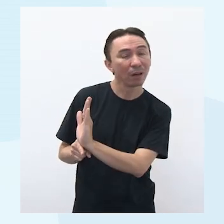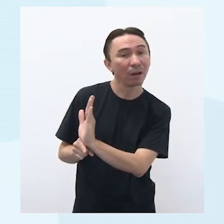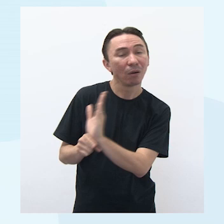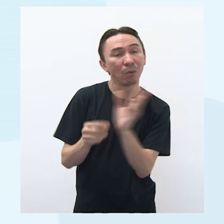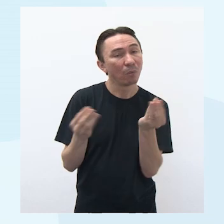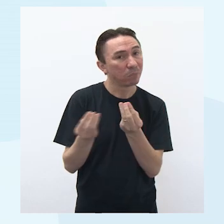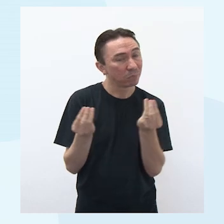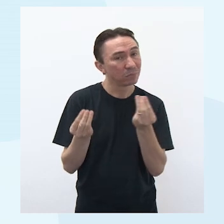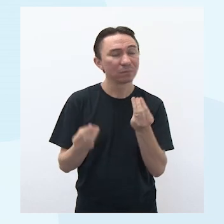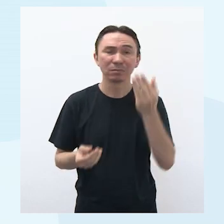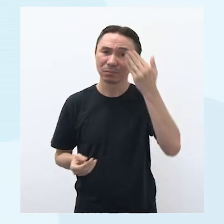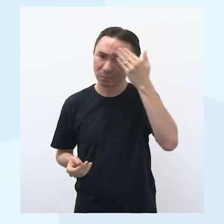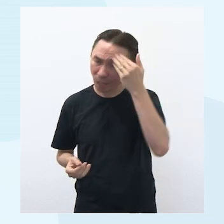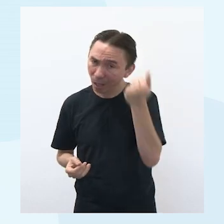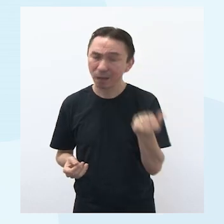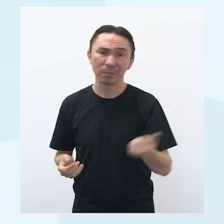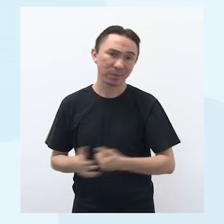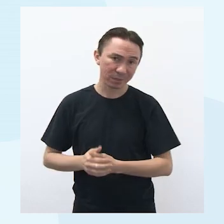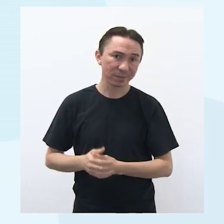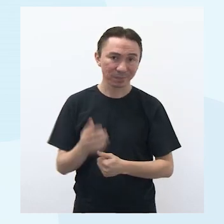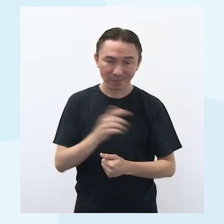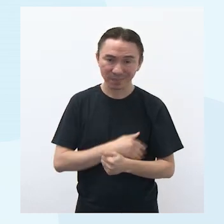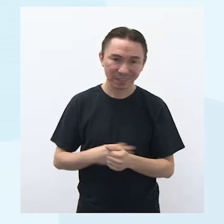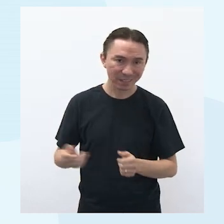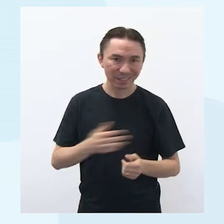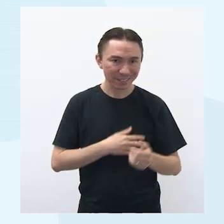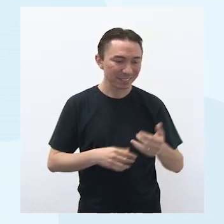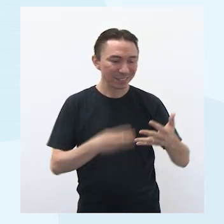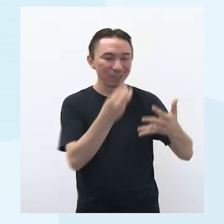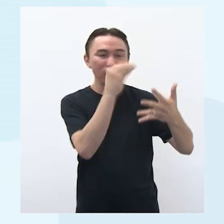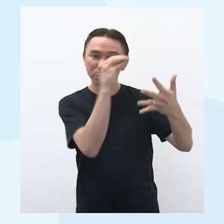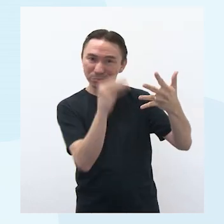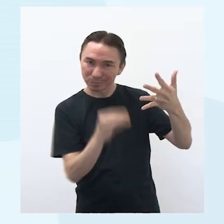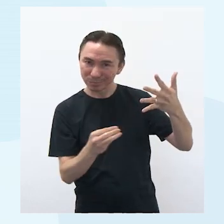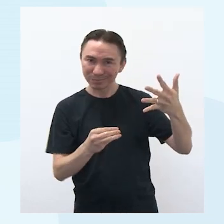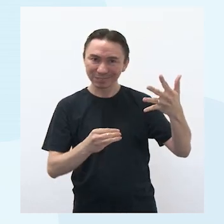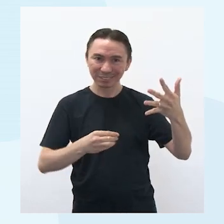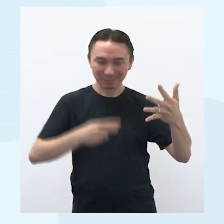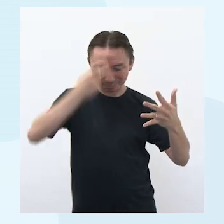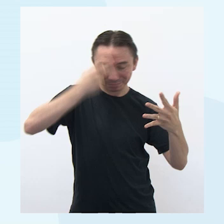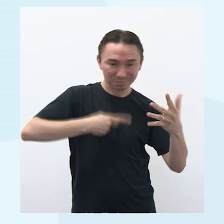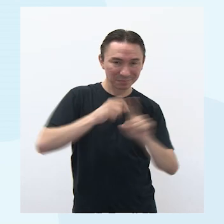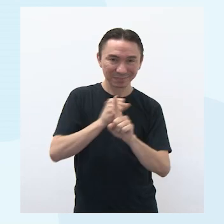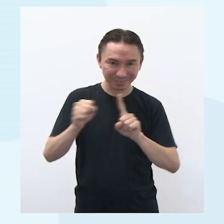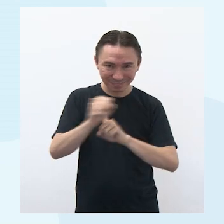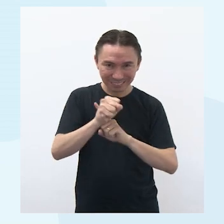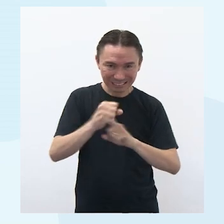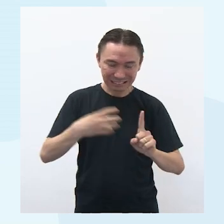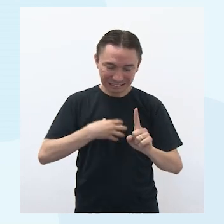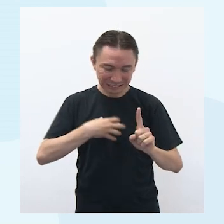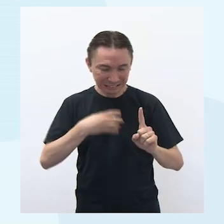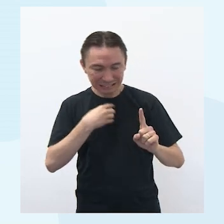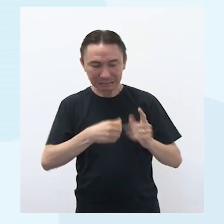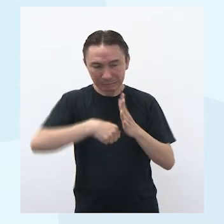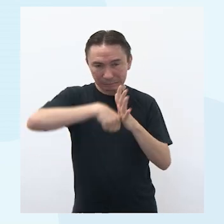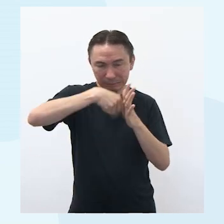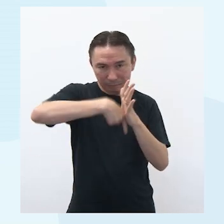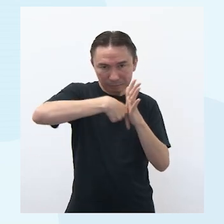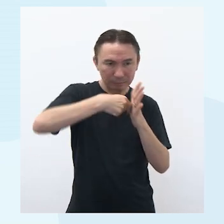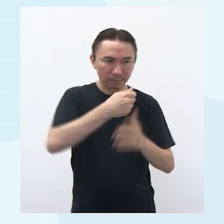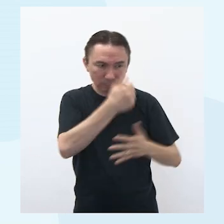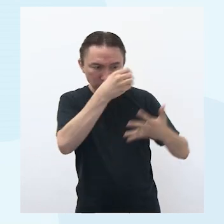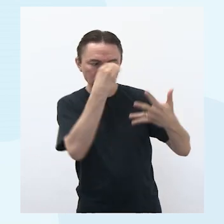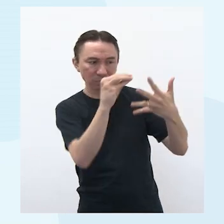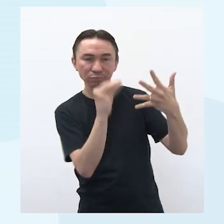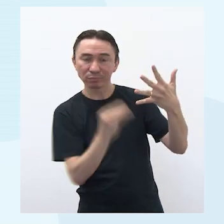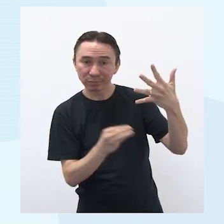autoavaliação socioemocional faz parte, então, da avaliação feita ao longo do processo desenvolvido pelo projeto